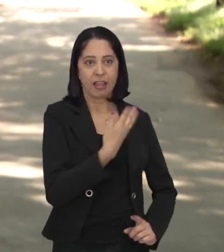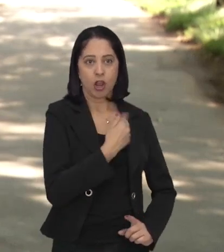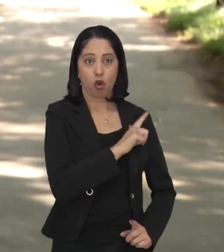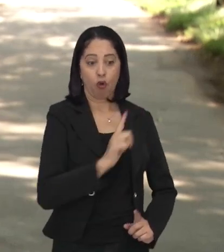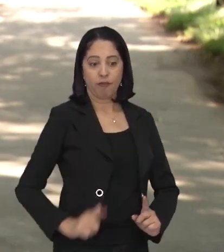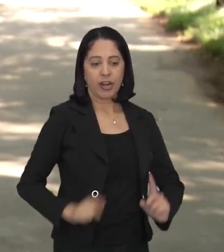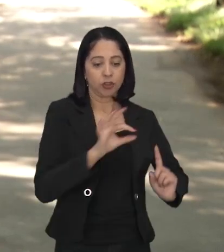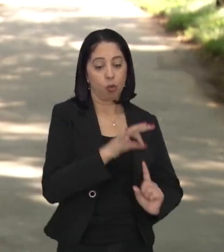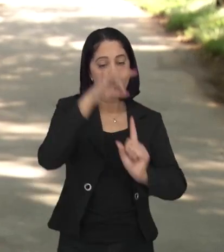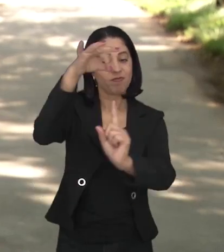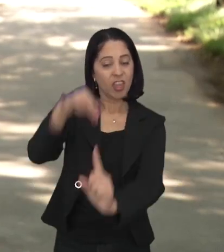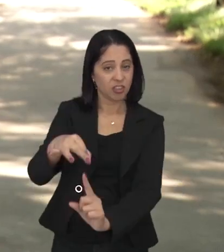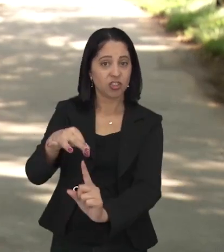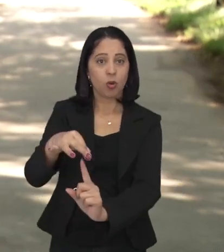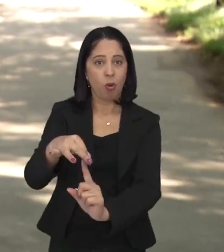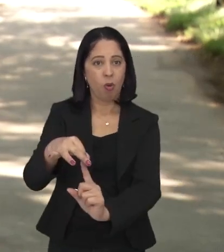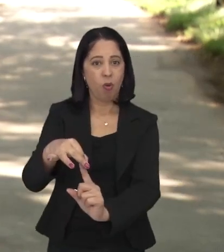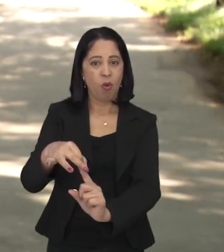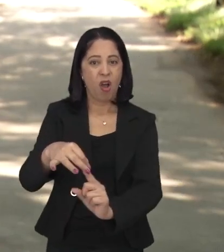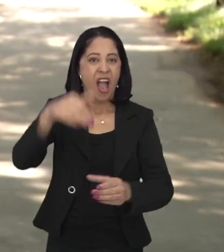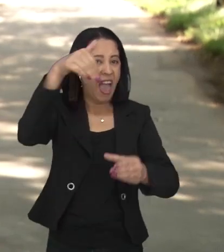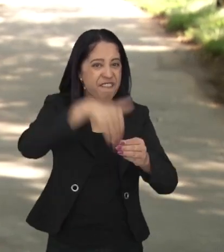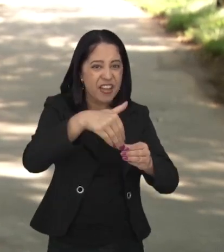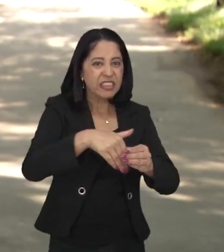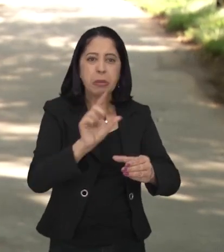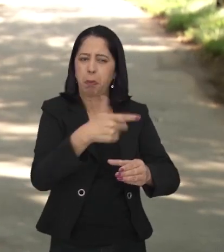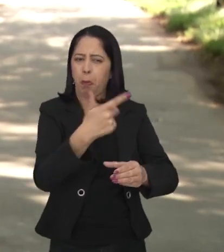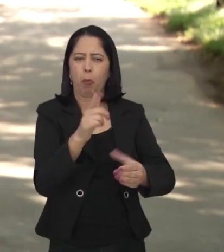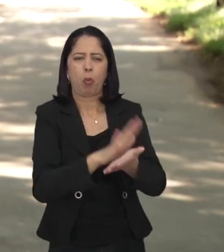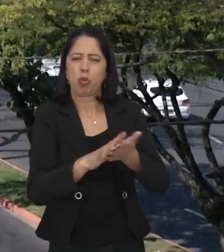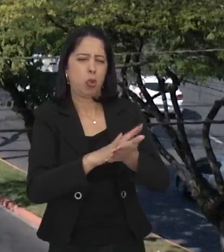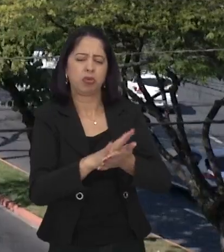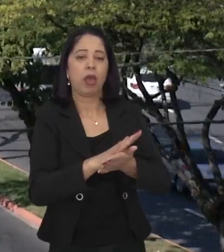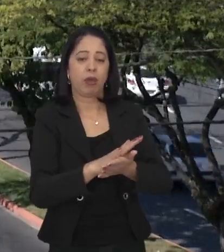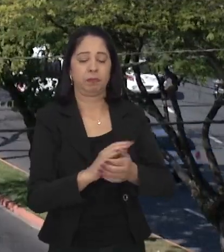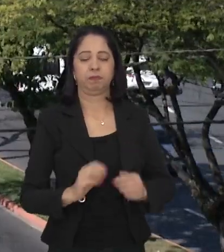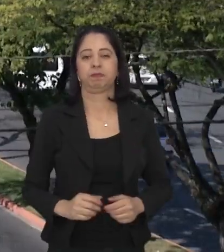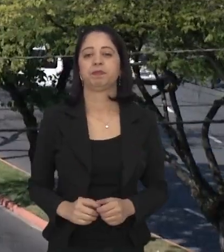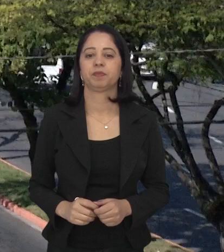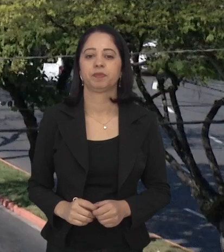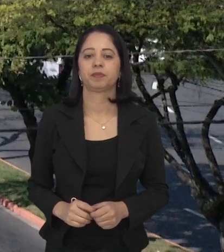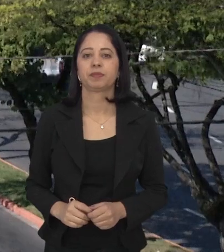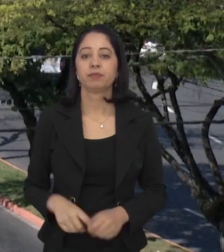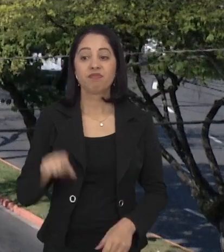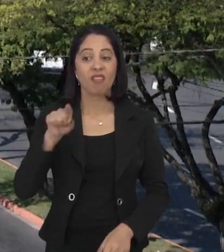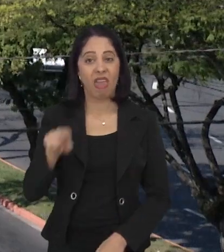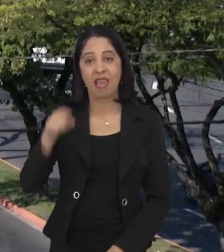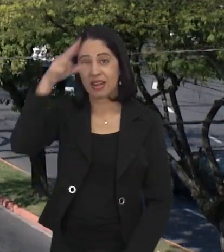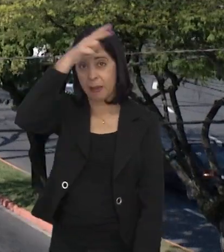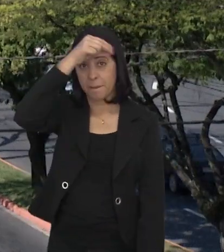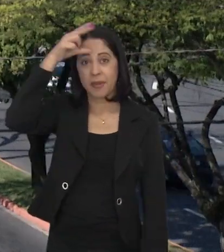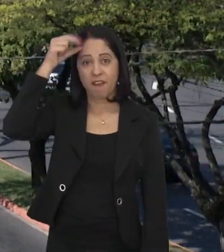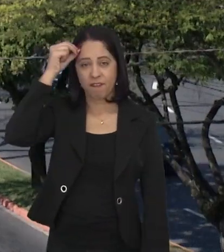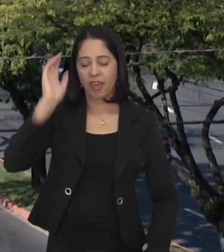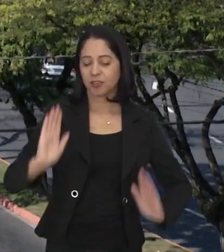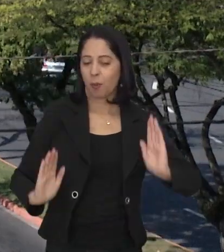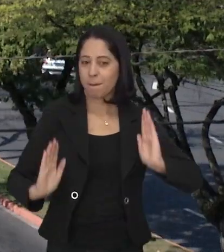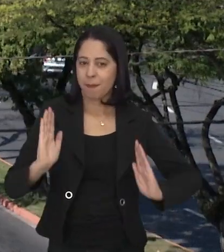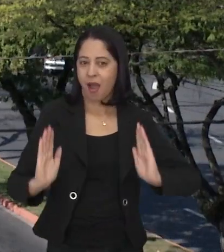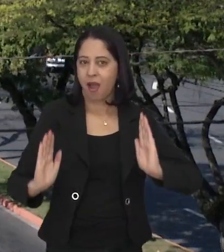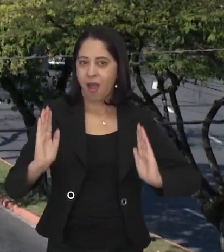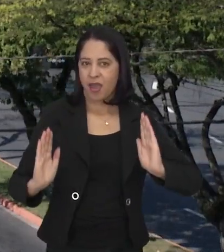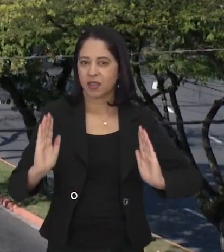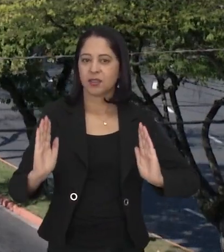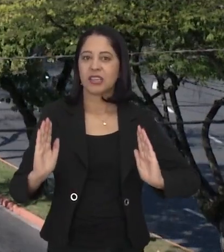José, não havia eleição, tá? Era nomeação direta do governador. Como prefeito, o mandato de Jorge Zarur